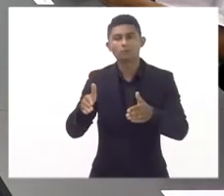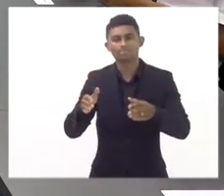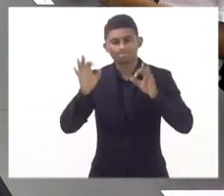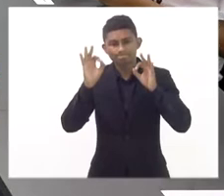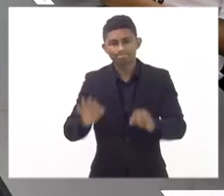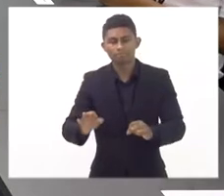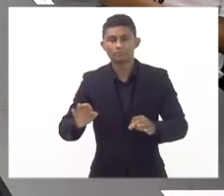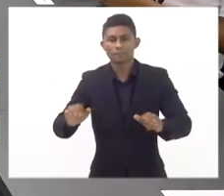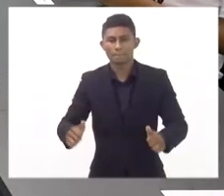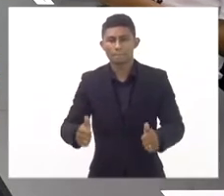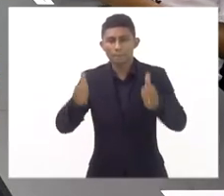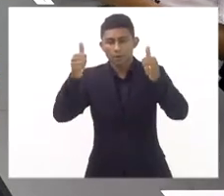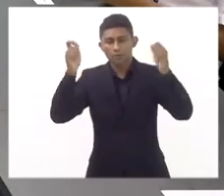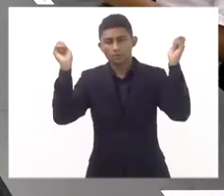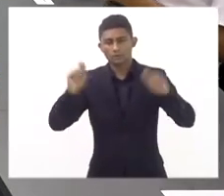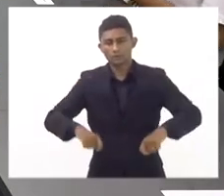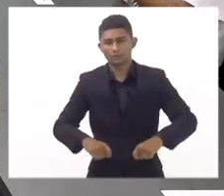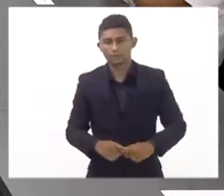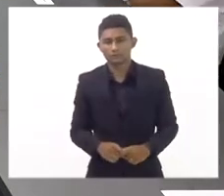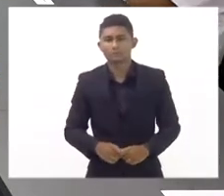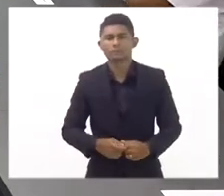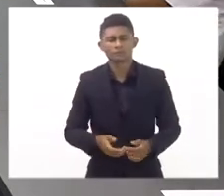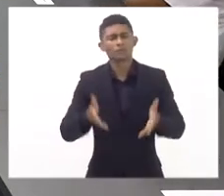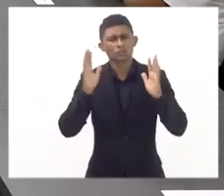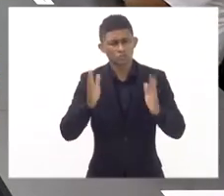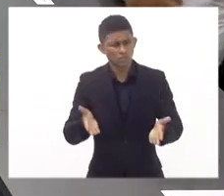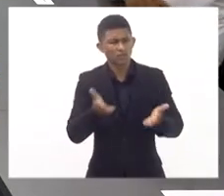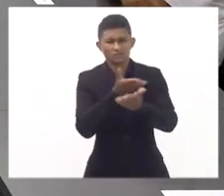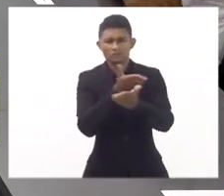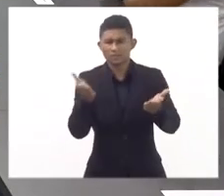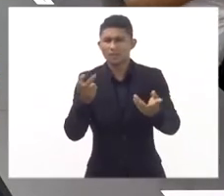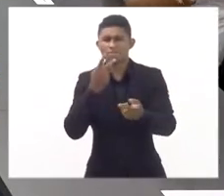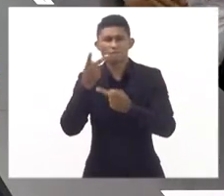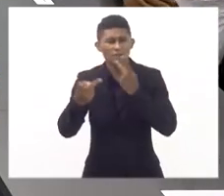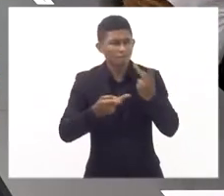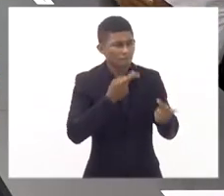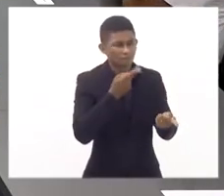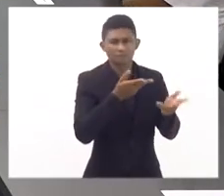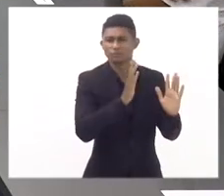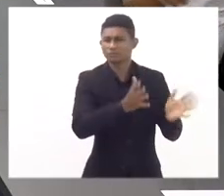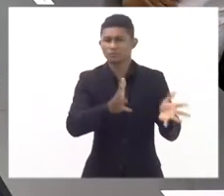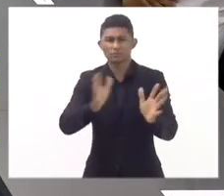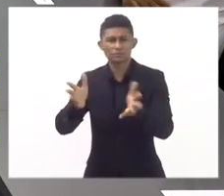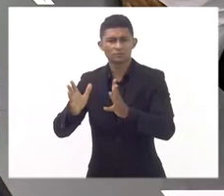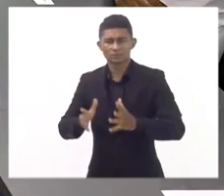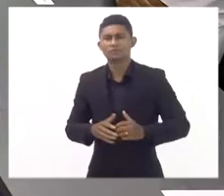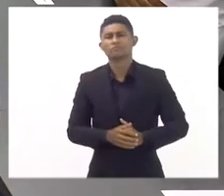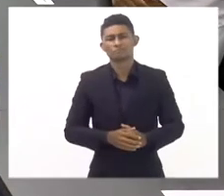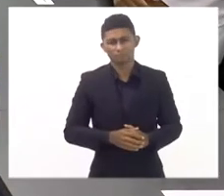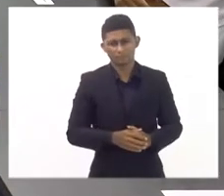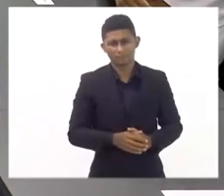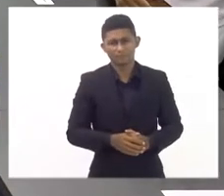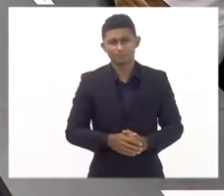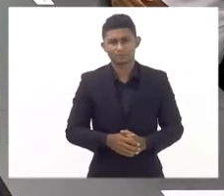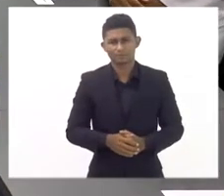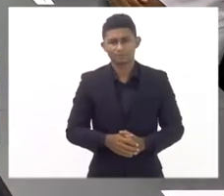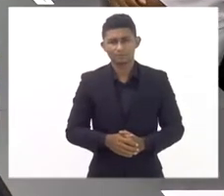em função de várias falas que já foram apresentadas, a realidade também é muito...